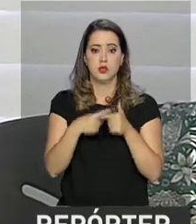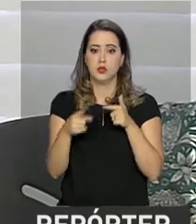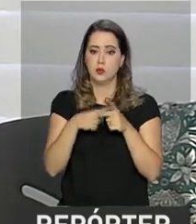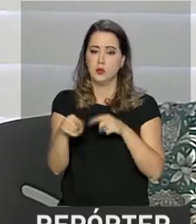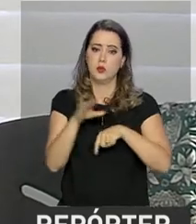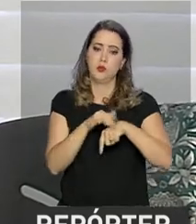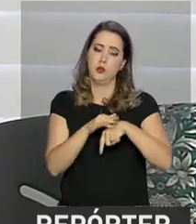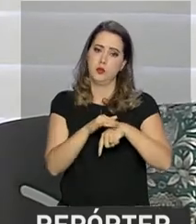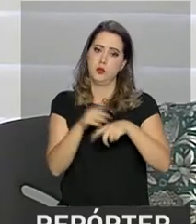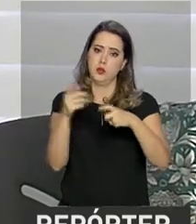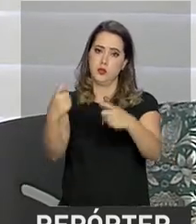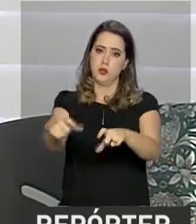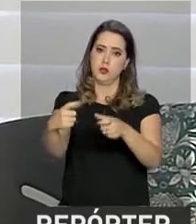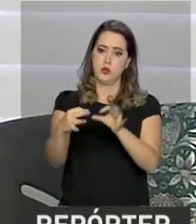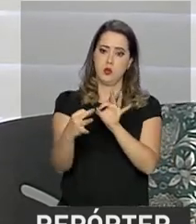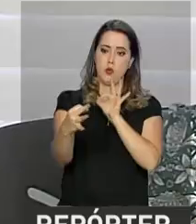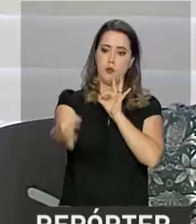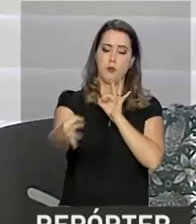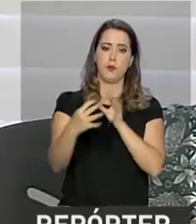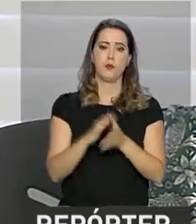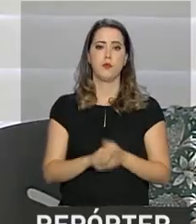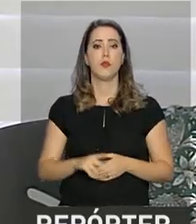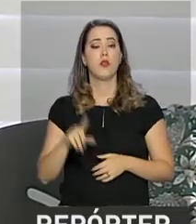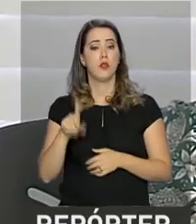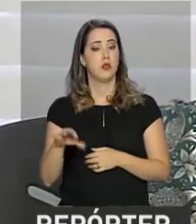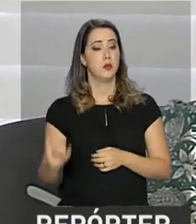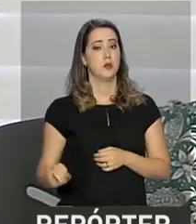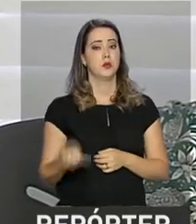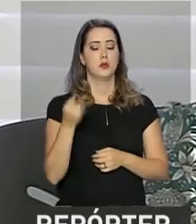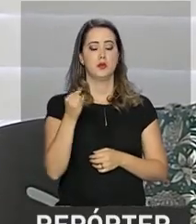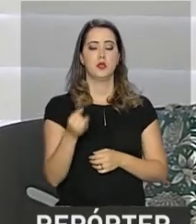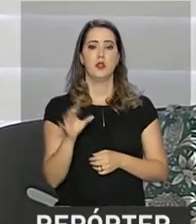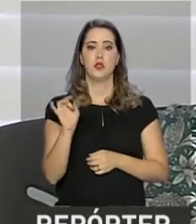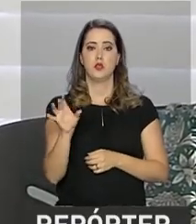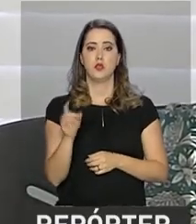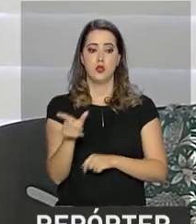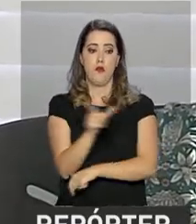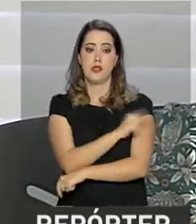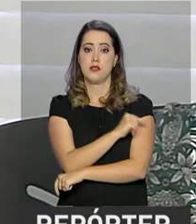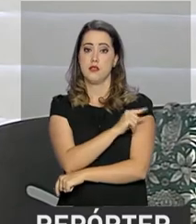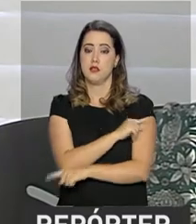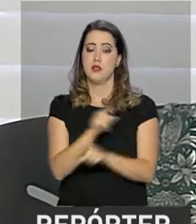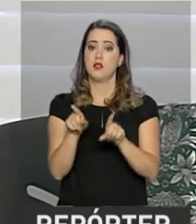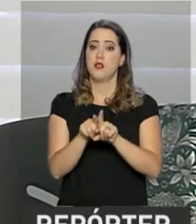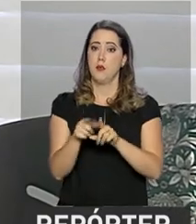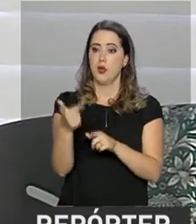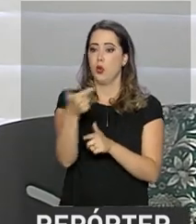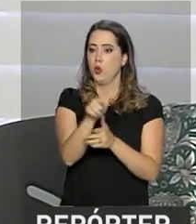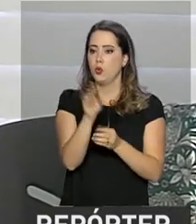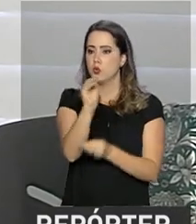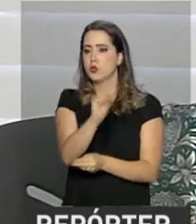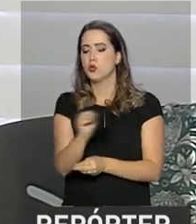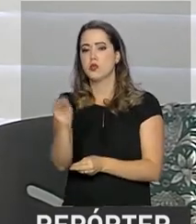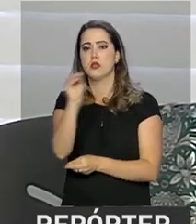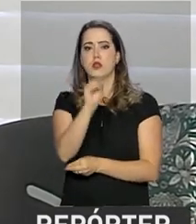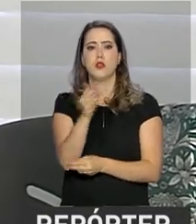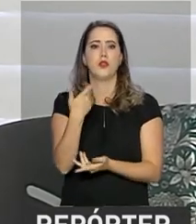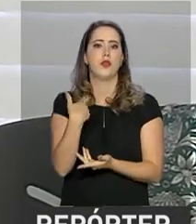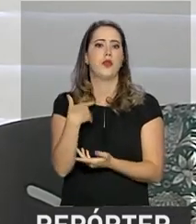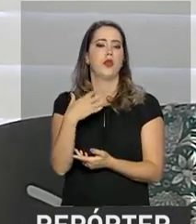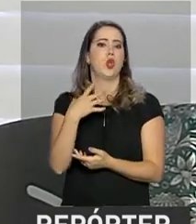doenças nessa localidade de difícil acesso uma oportunidade de não só levar a vacina mas também outros tratamentos com o tratamento da tuberculose